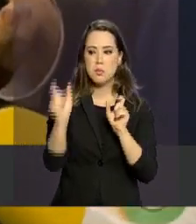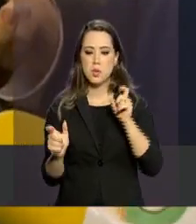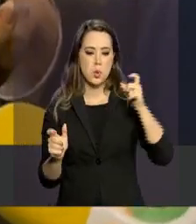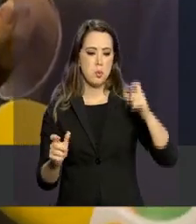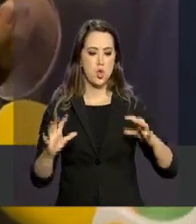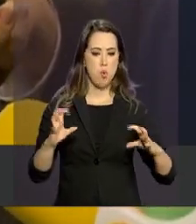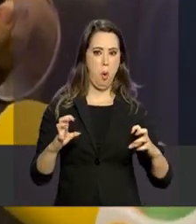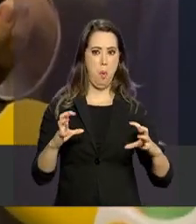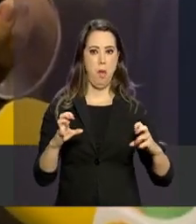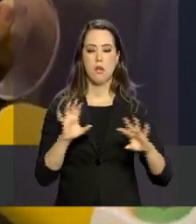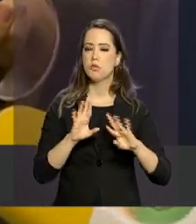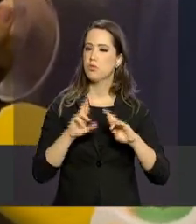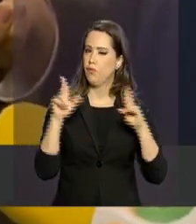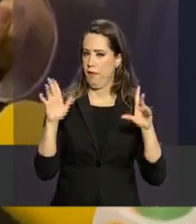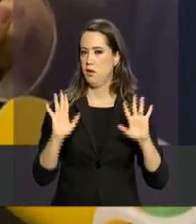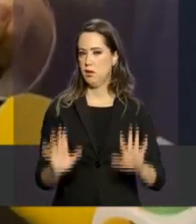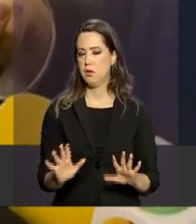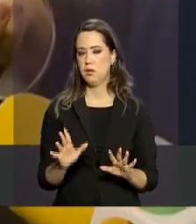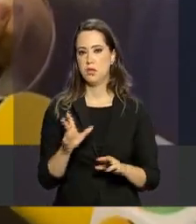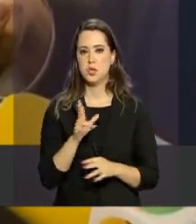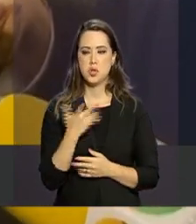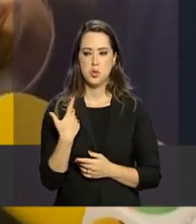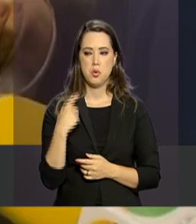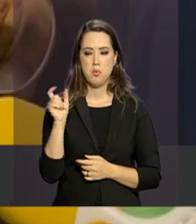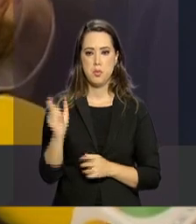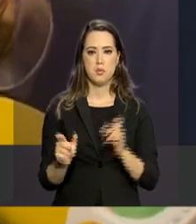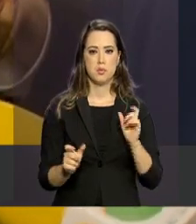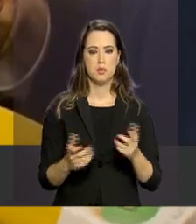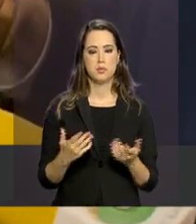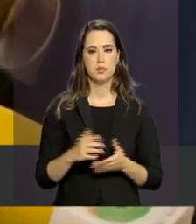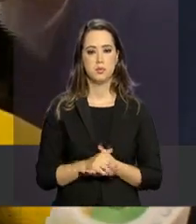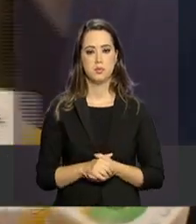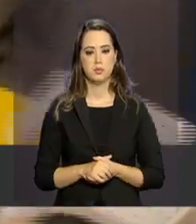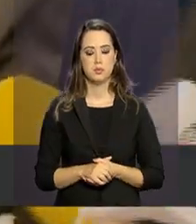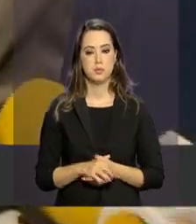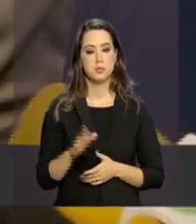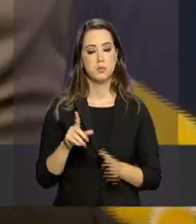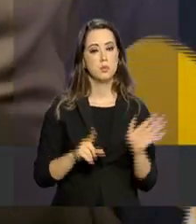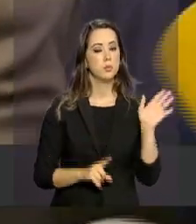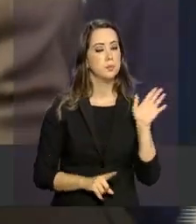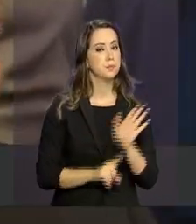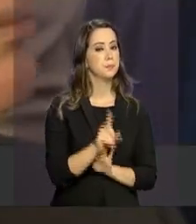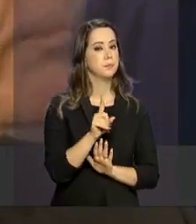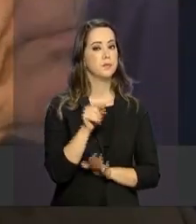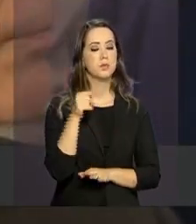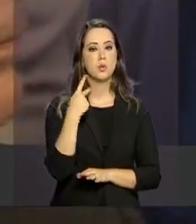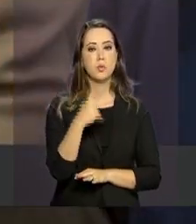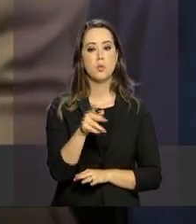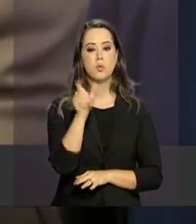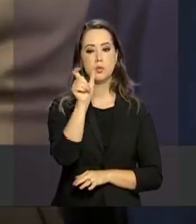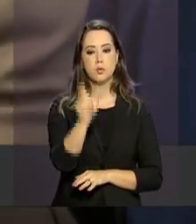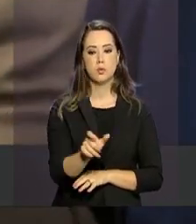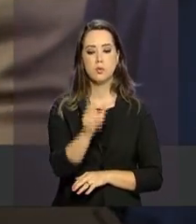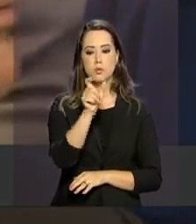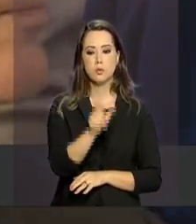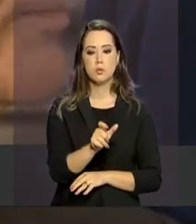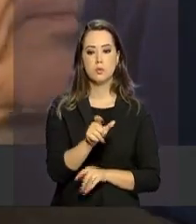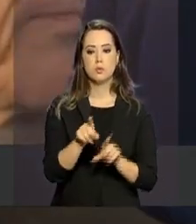natureza pessoal ou de natureza quase presencial presidente candidato em